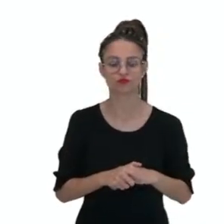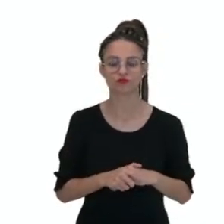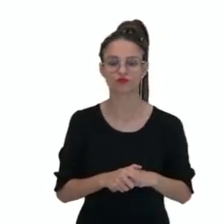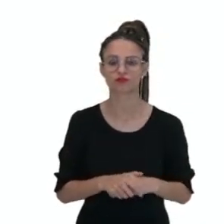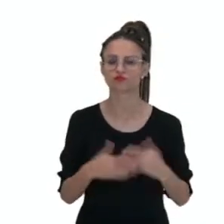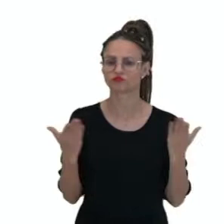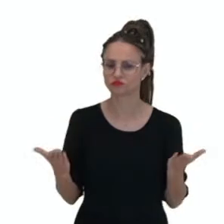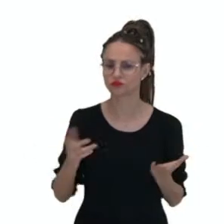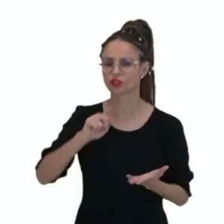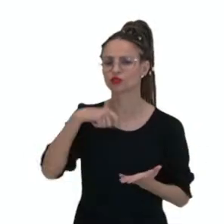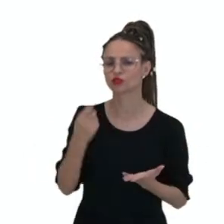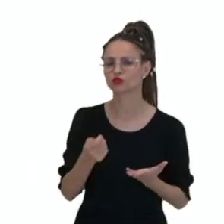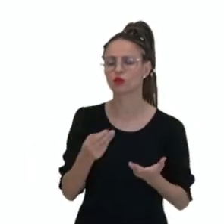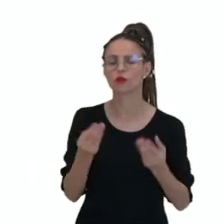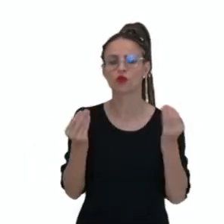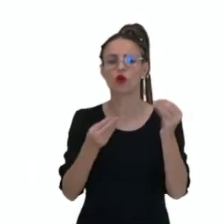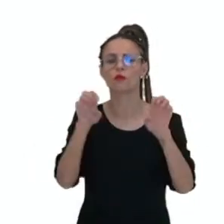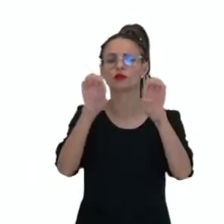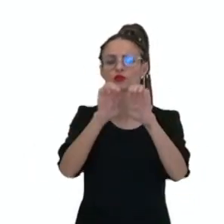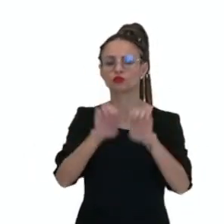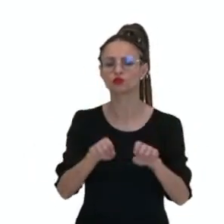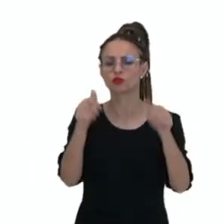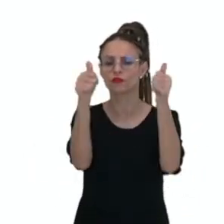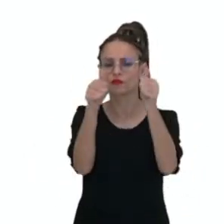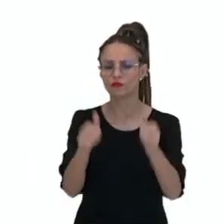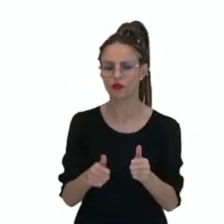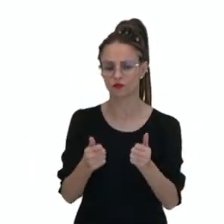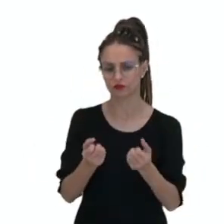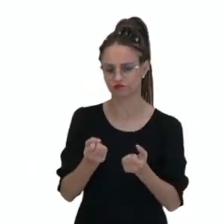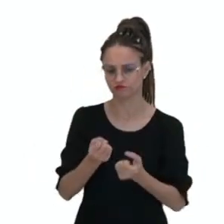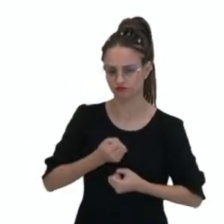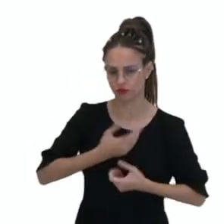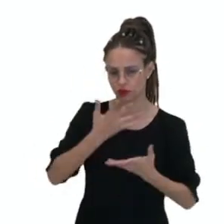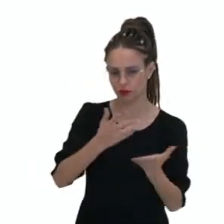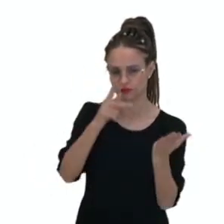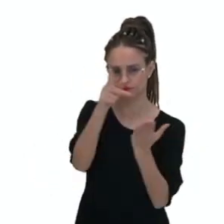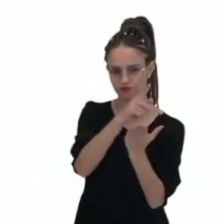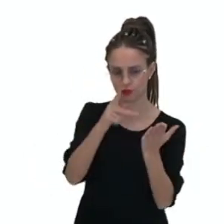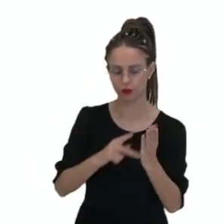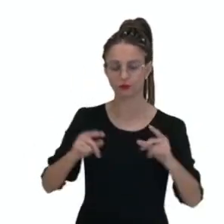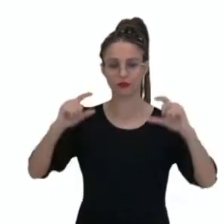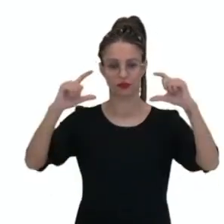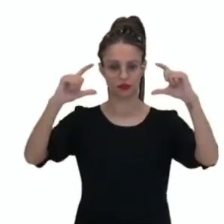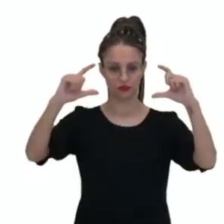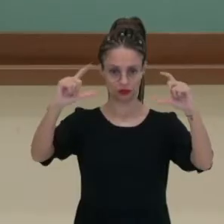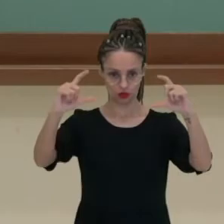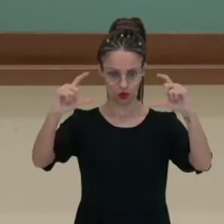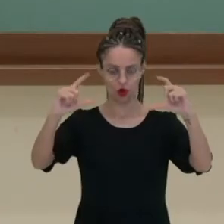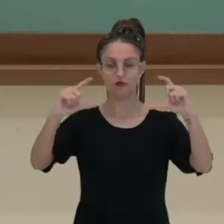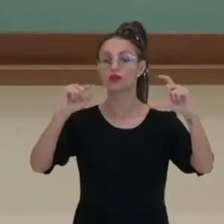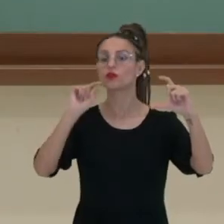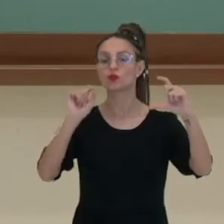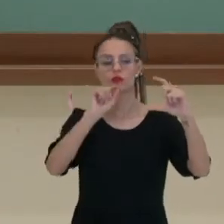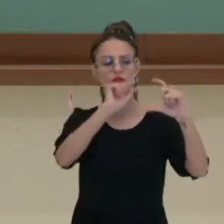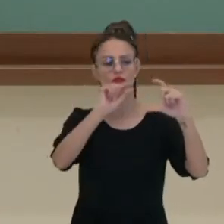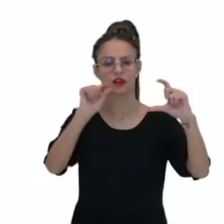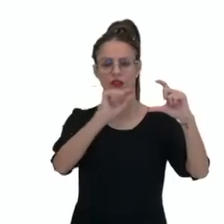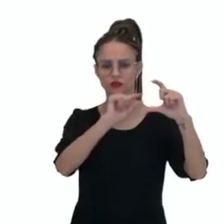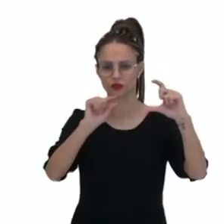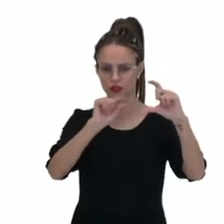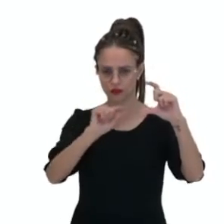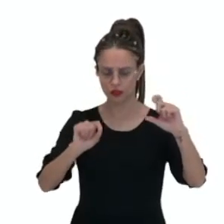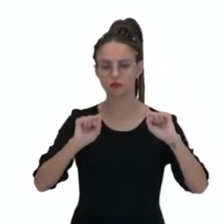E em relação à forma poética, o que eu posso estar analisando? A estrofe, que é o conjunto de versos.